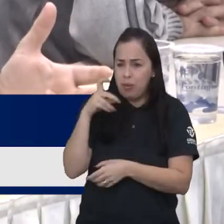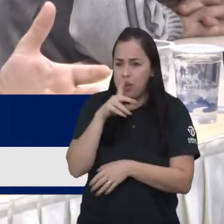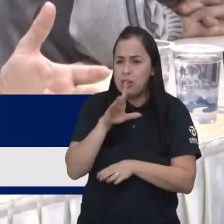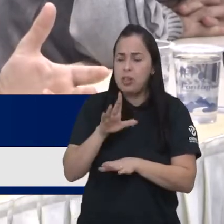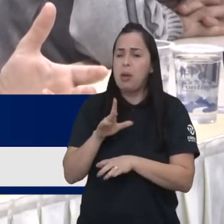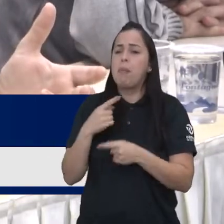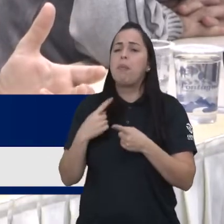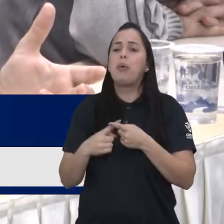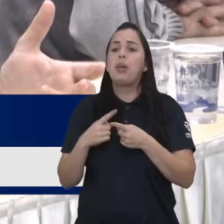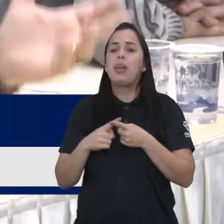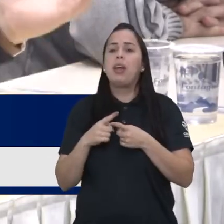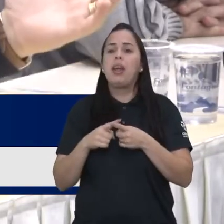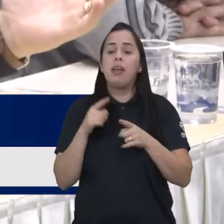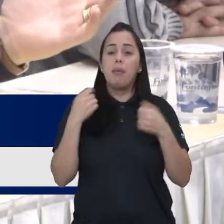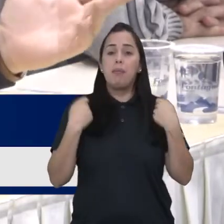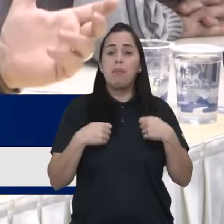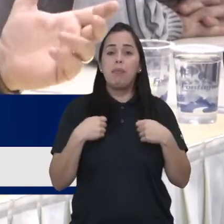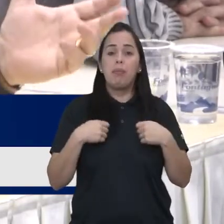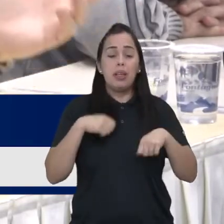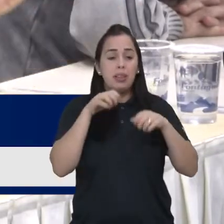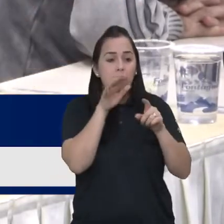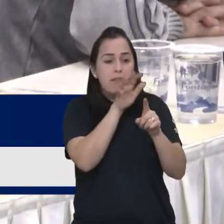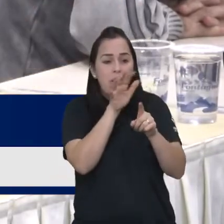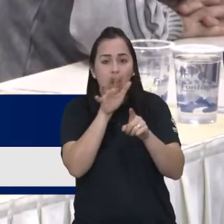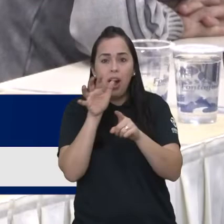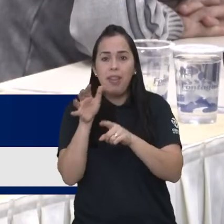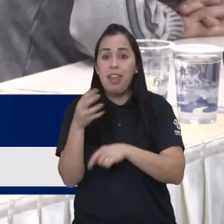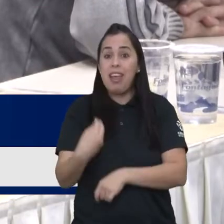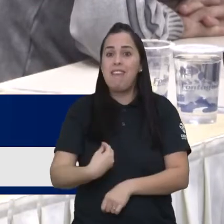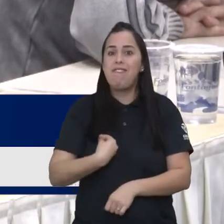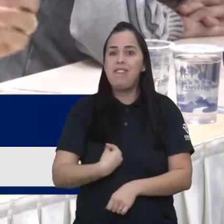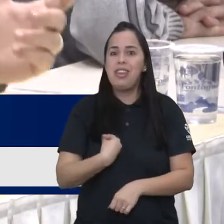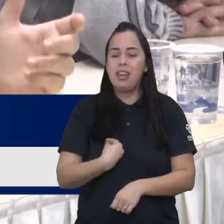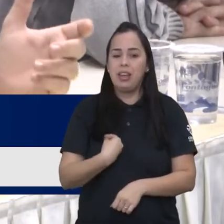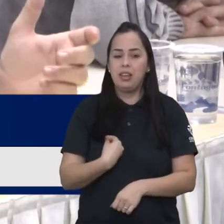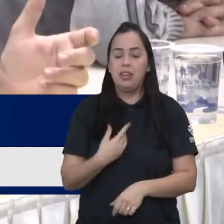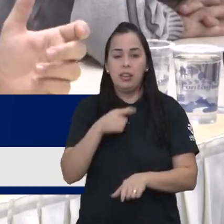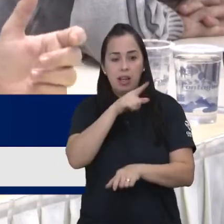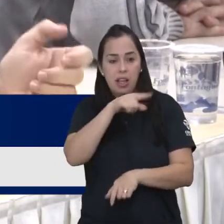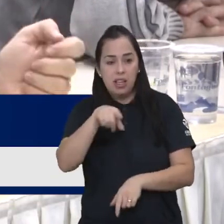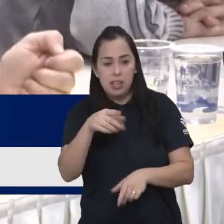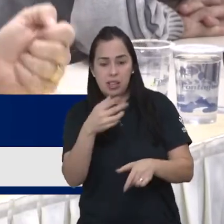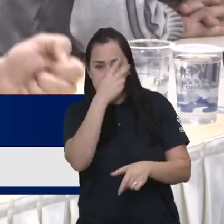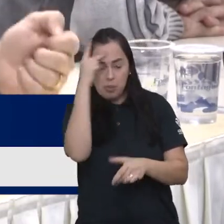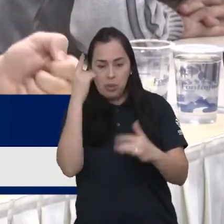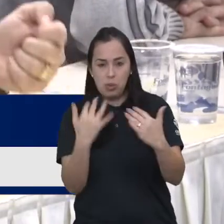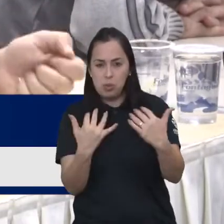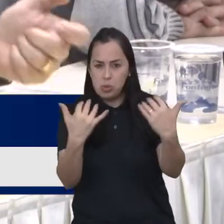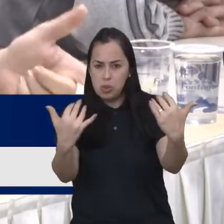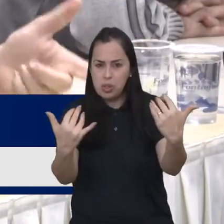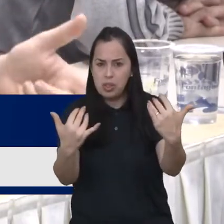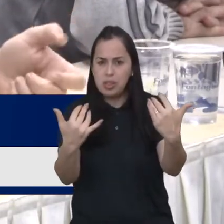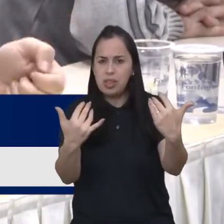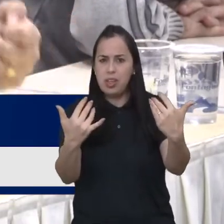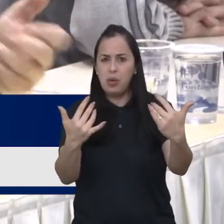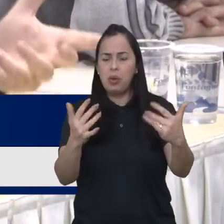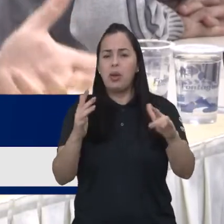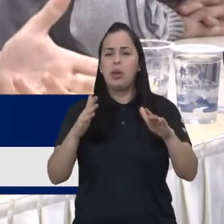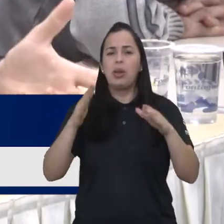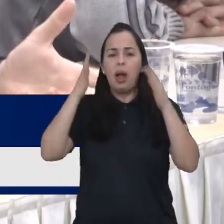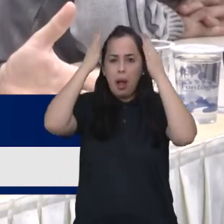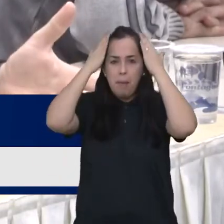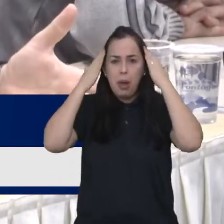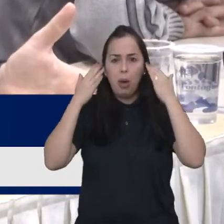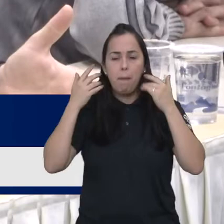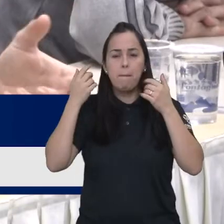vidas. o senhor lembrou bem, existem aqui pessoas de cabeça branca que fizeram por merecer, fizeram